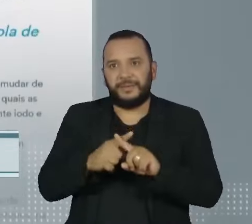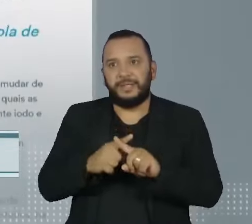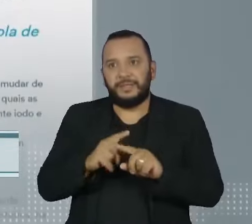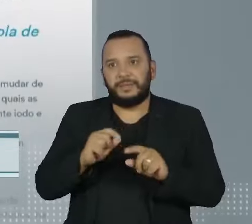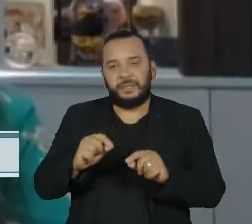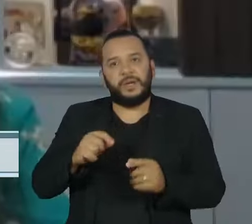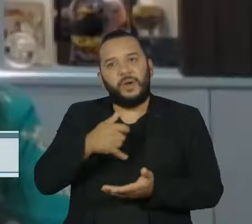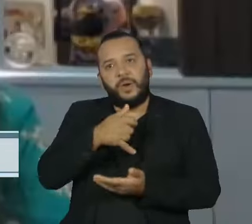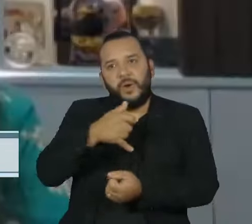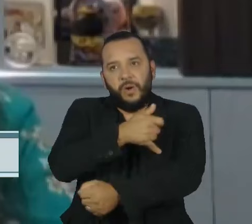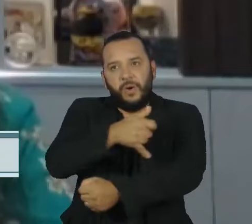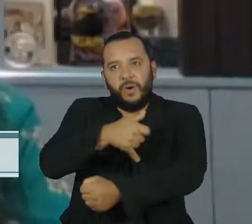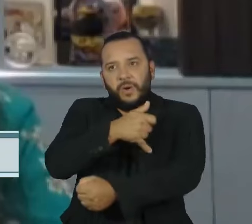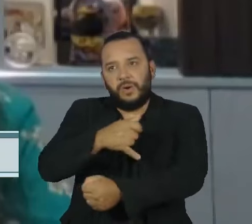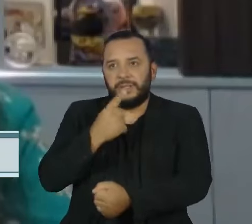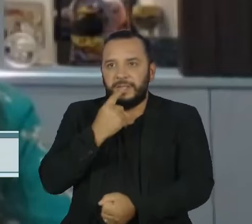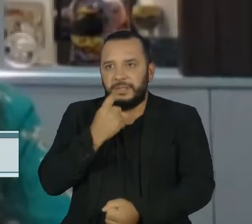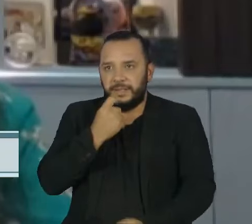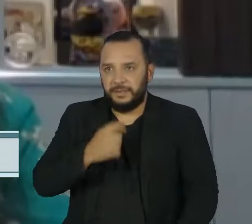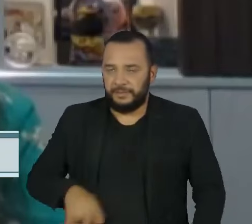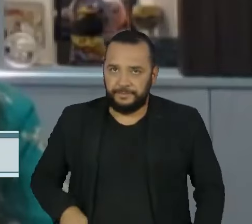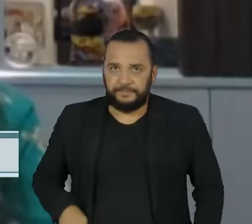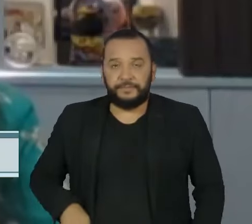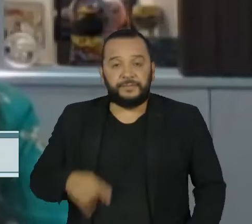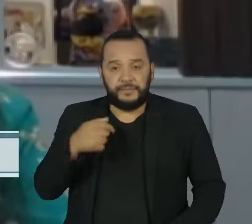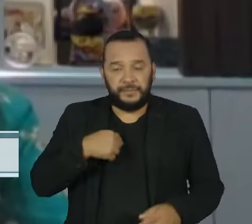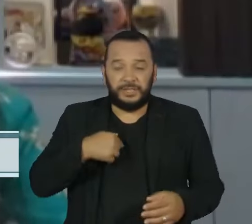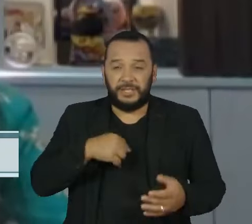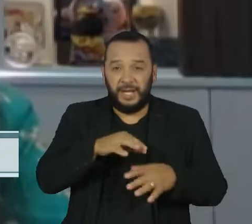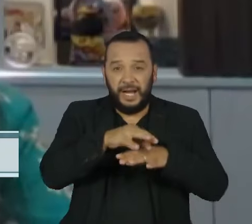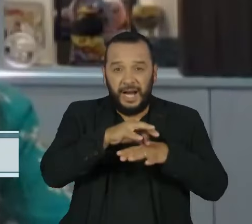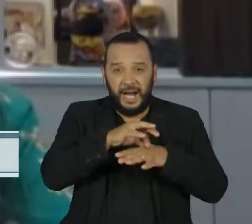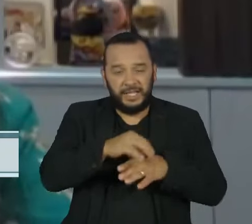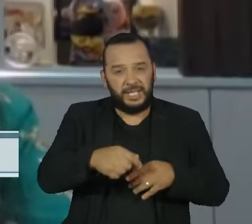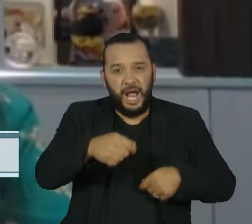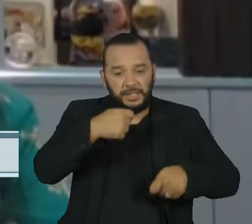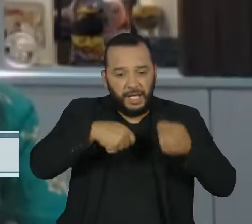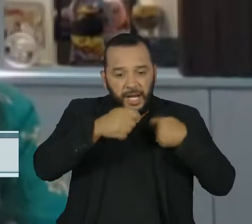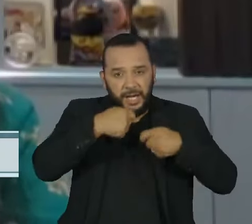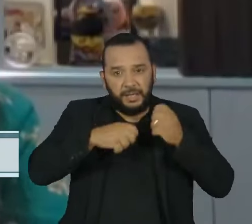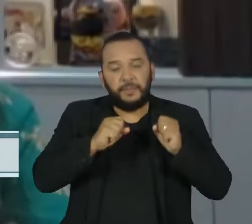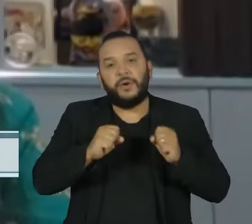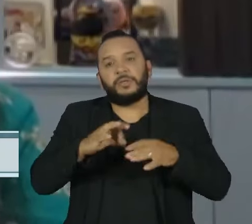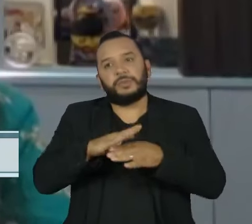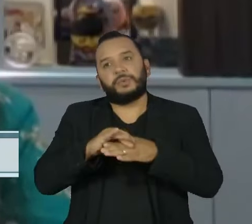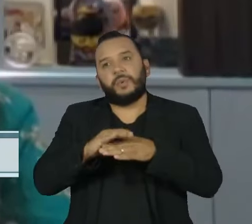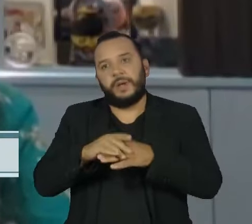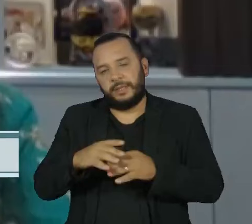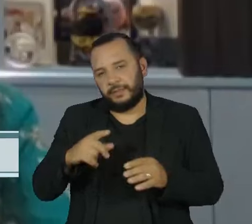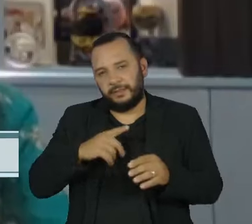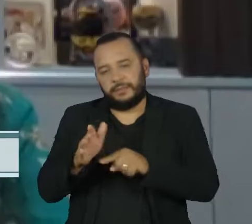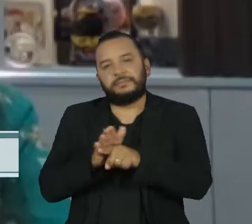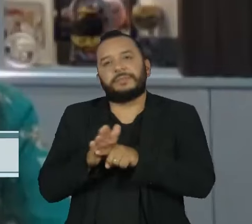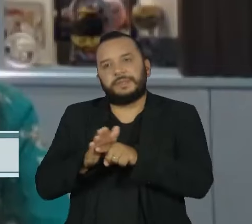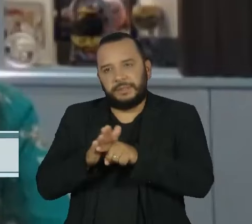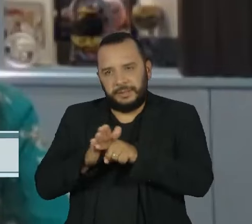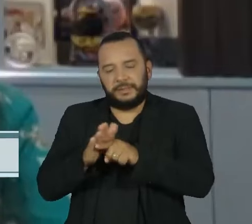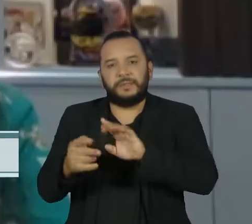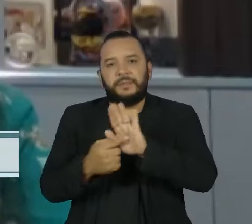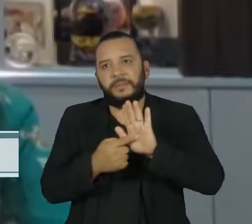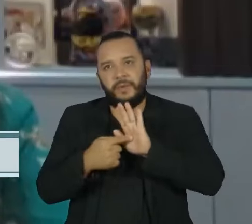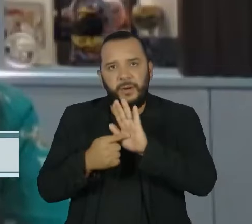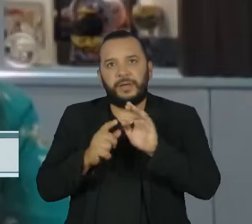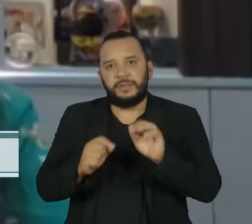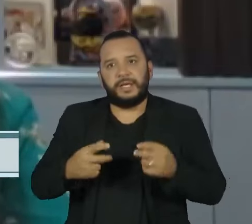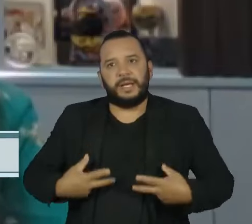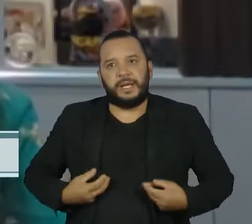colesterol o alto consumo de proteína animal aumenta a chance de doenças crônicas né a gente tem estudos bem fundamentados por exemplo em